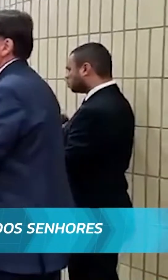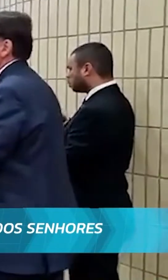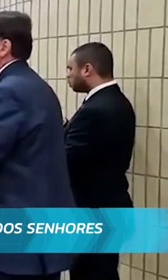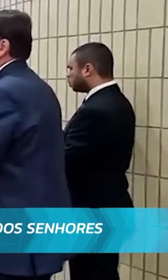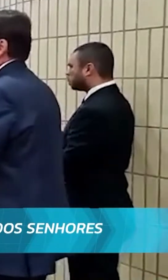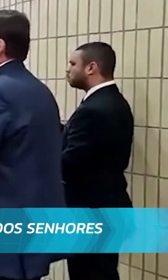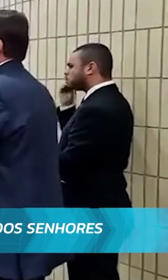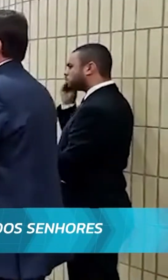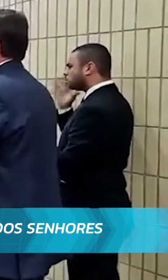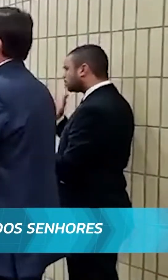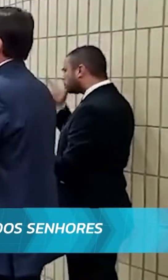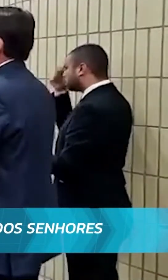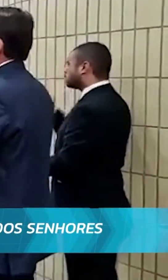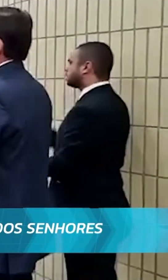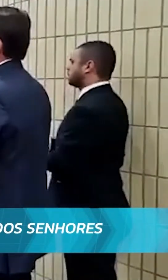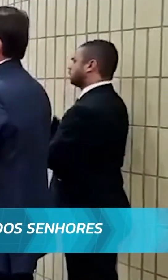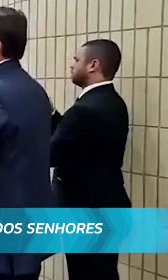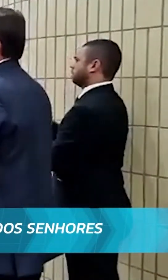o